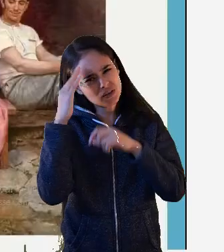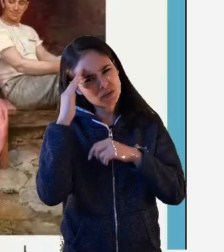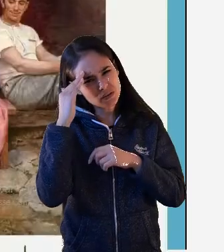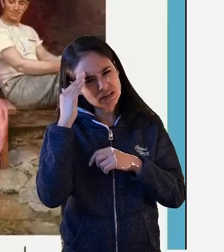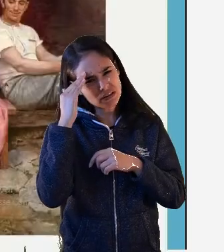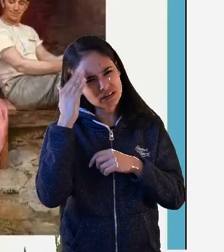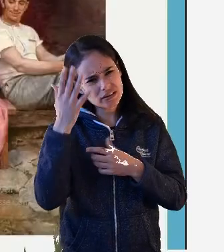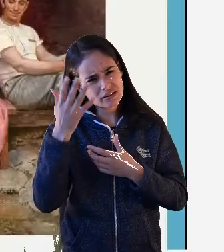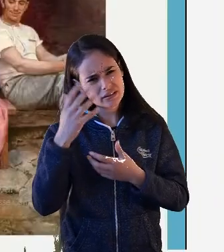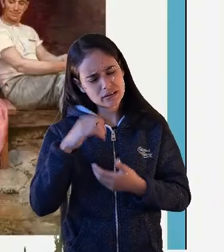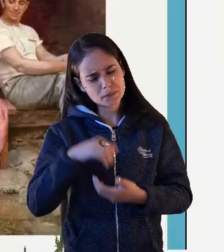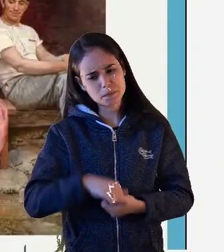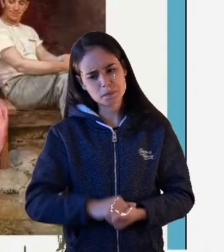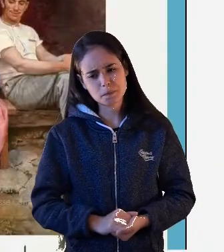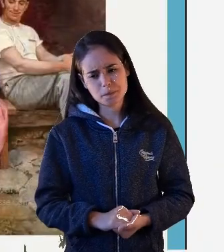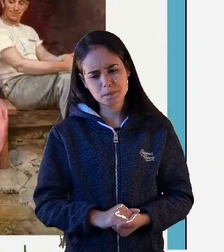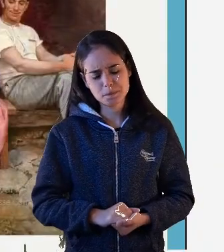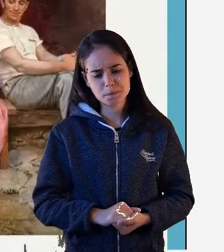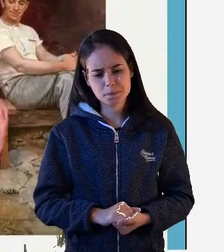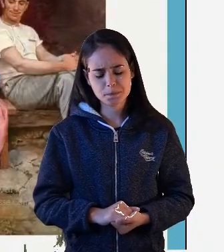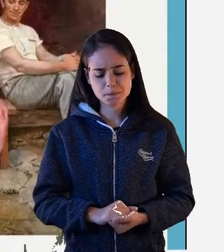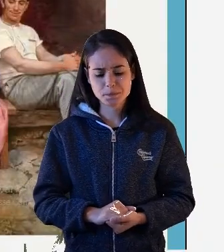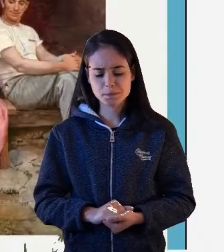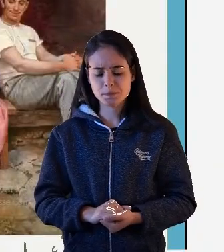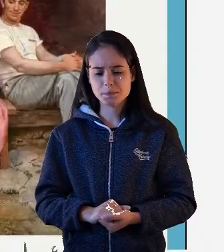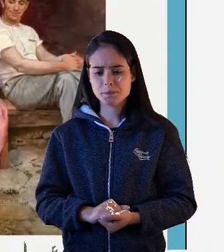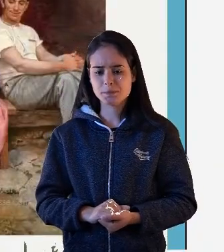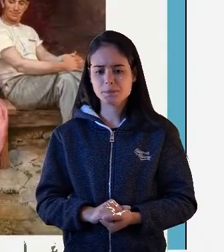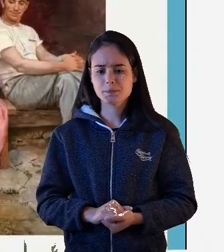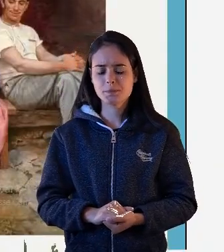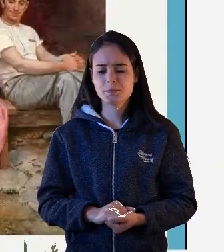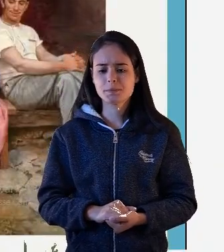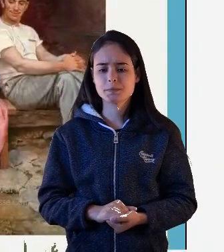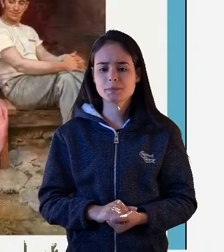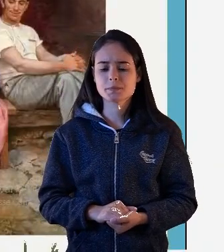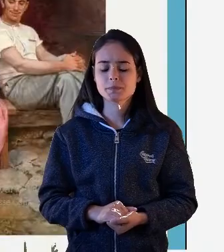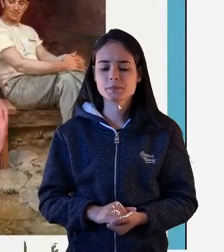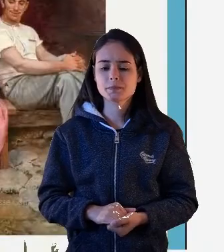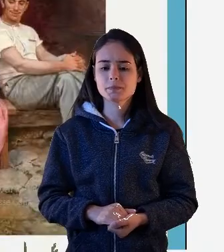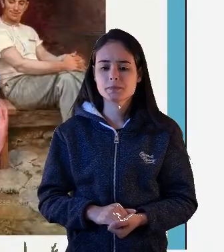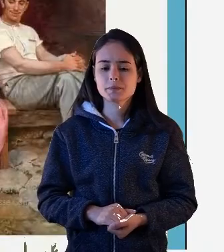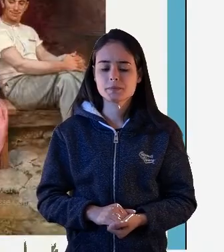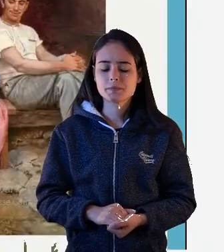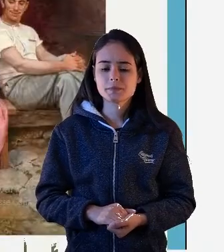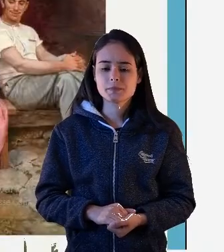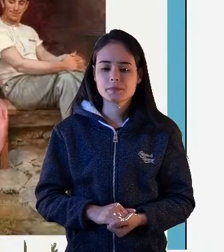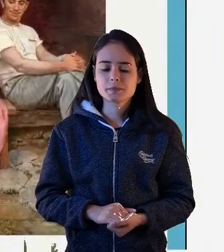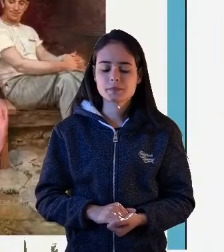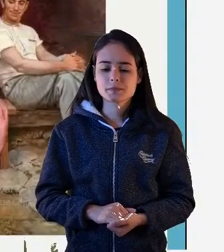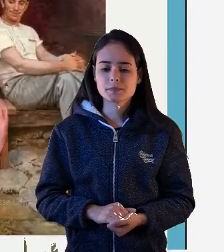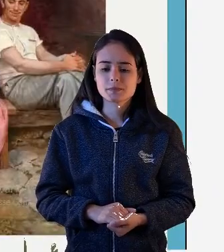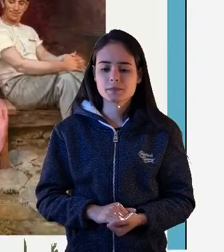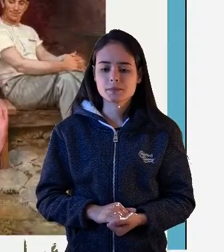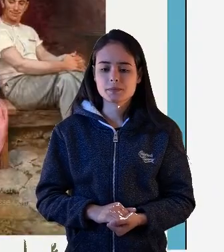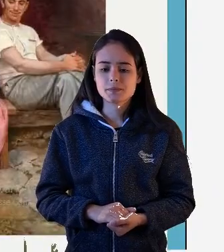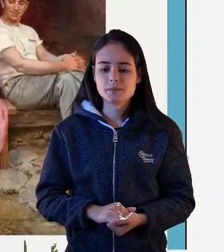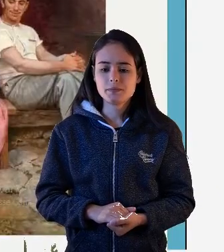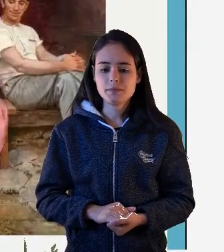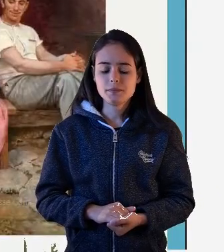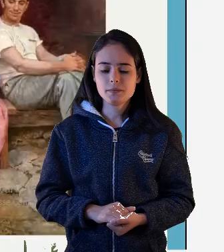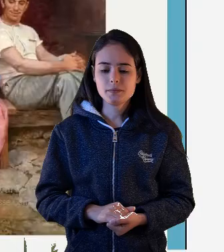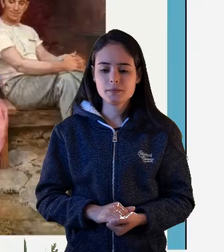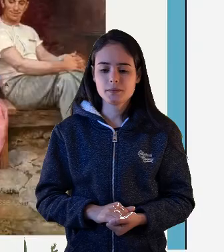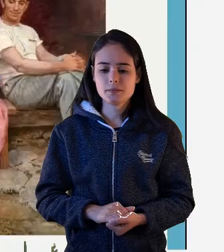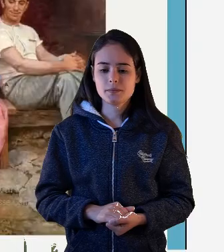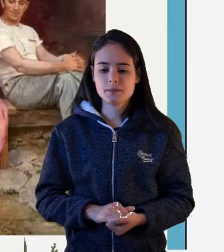para os negros, né? Até os historiadores negros falam mais sobre isso, dizem que para os negros foi até pior, né, a República do que o Império,